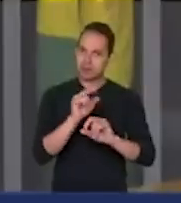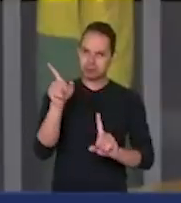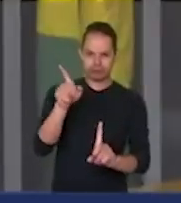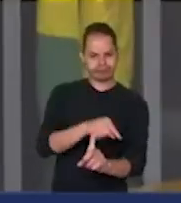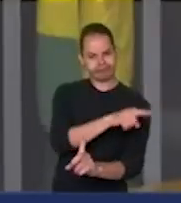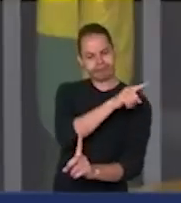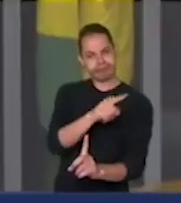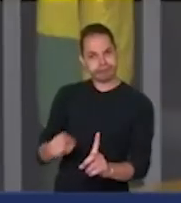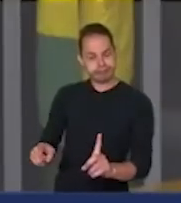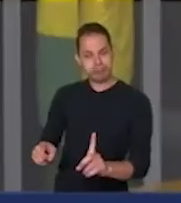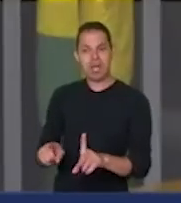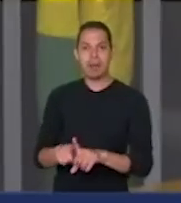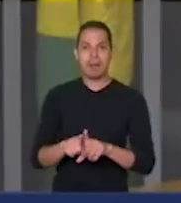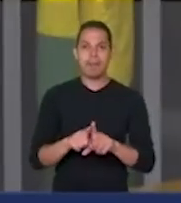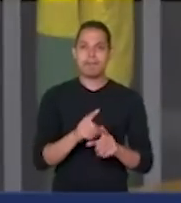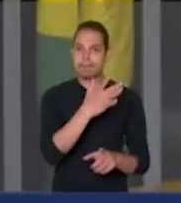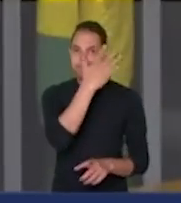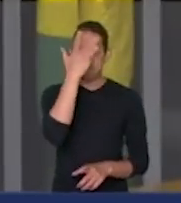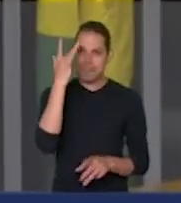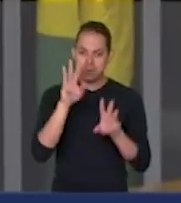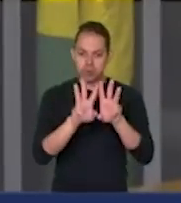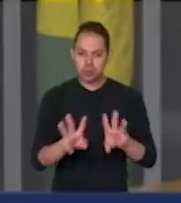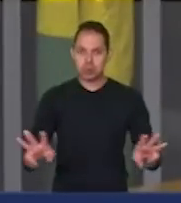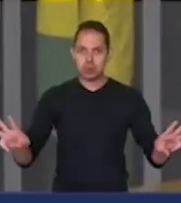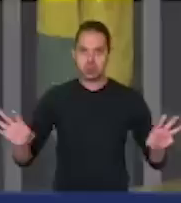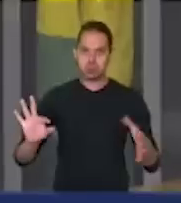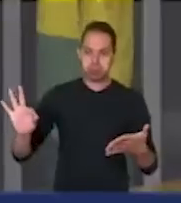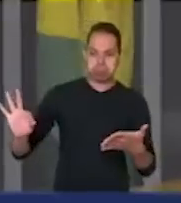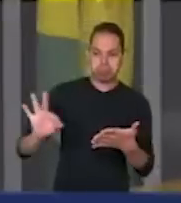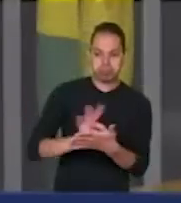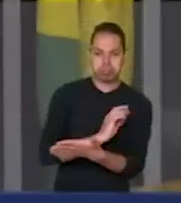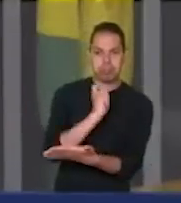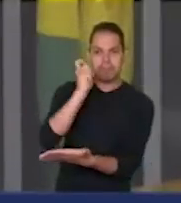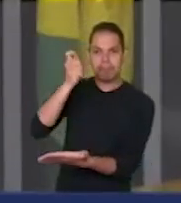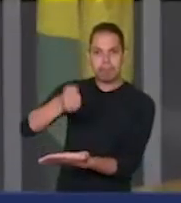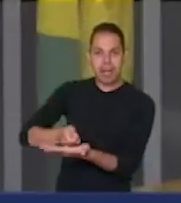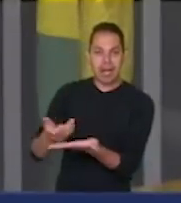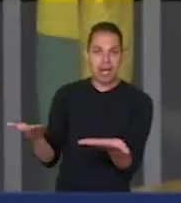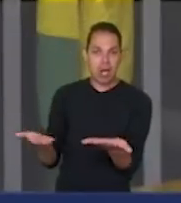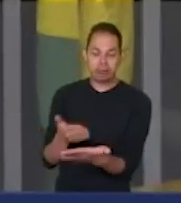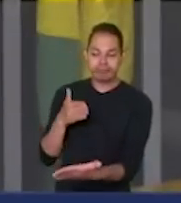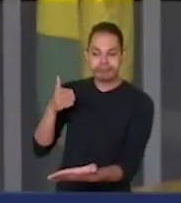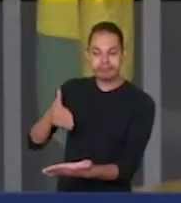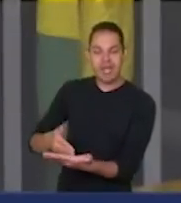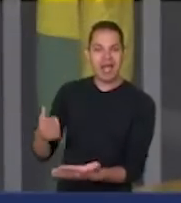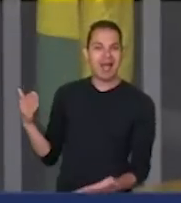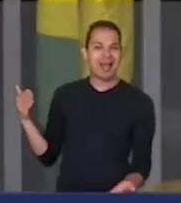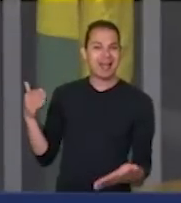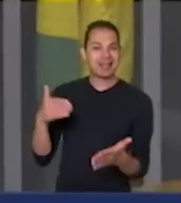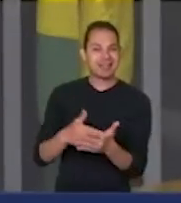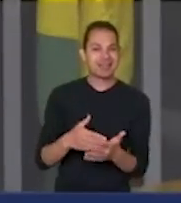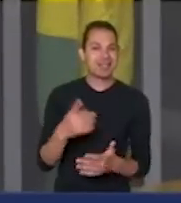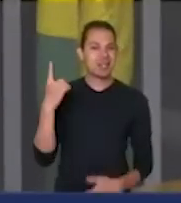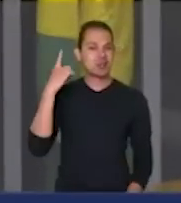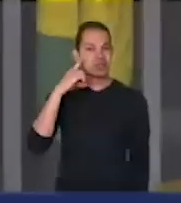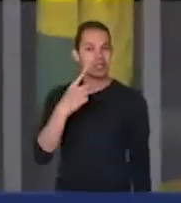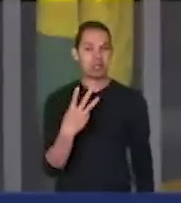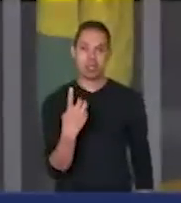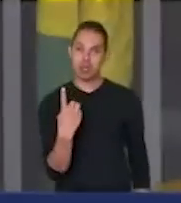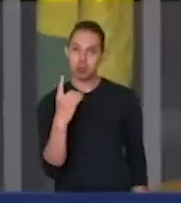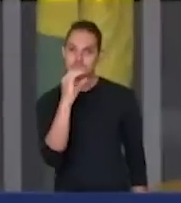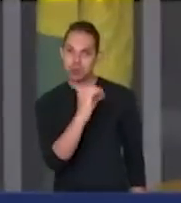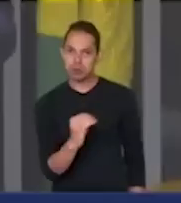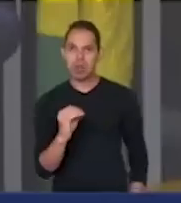assinantes da plataforma Brasil Paralelo até o dia seguinte à eleição. Depois pode,